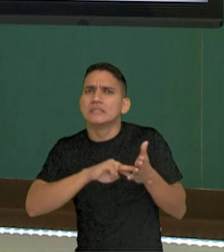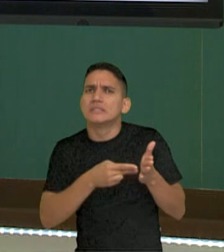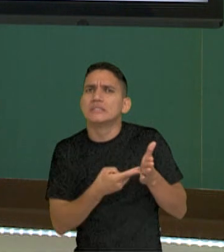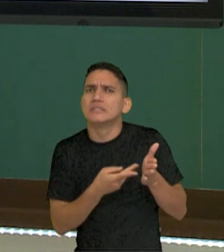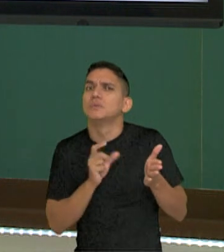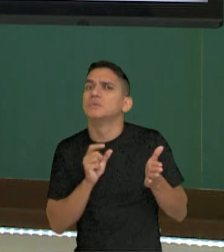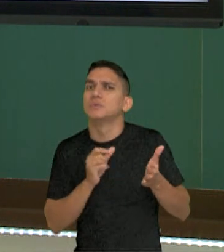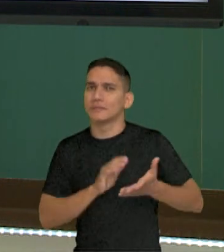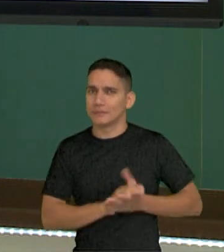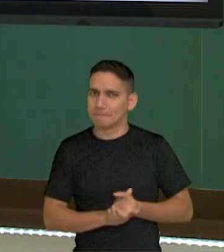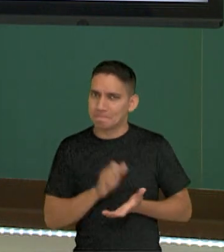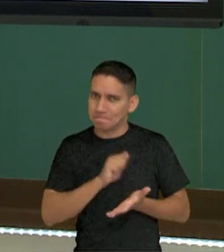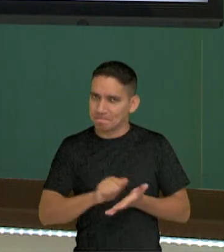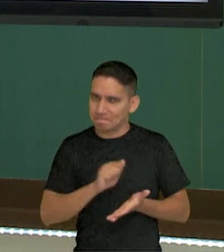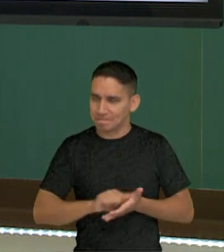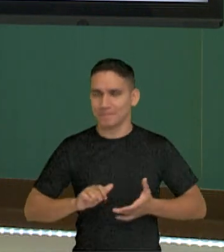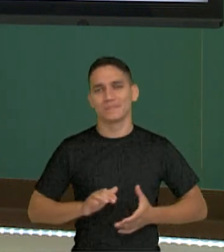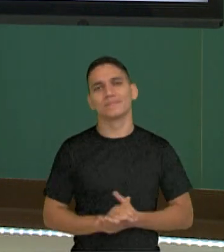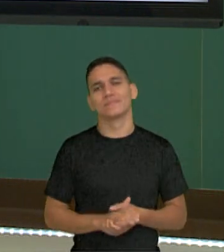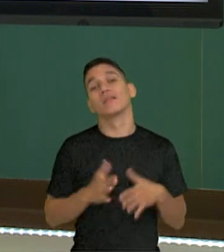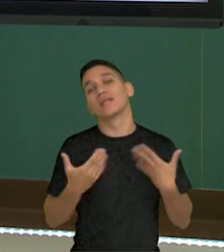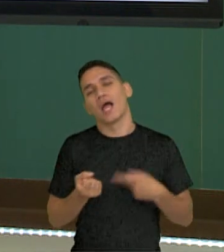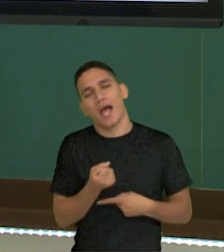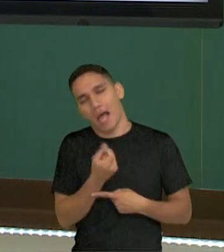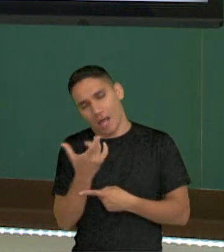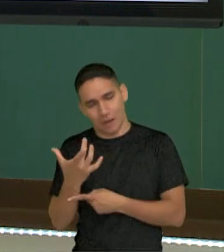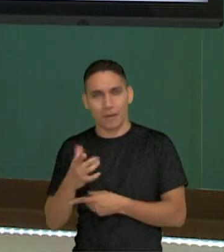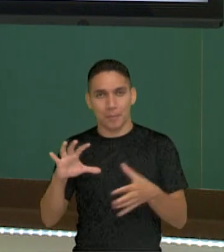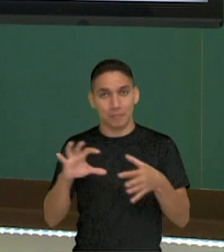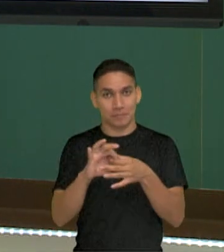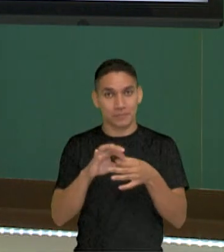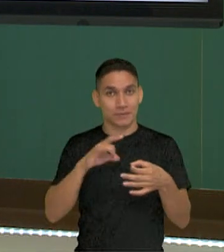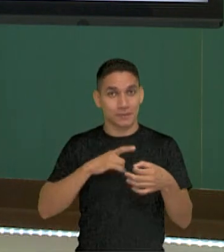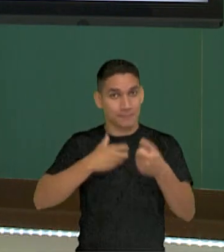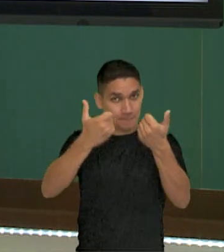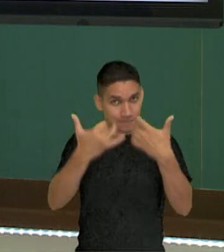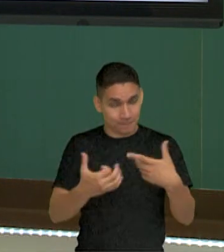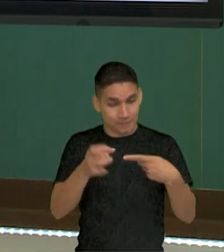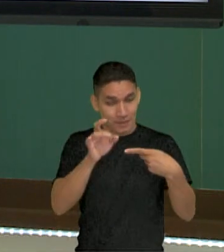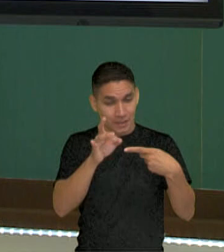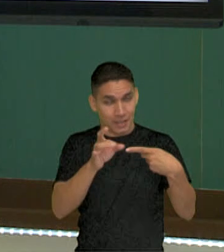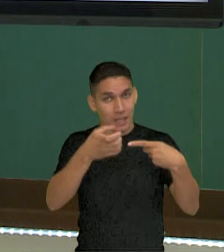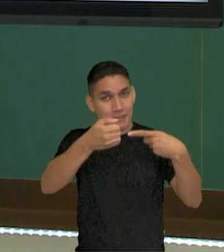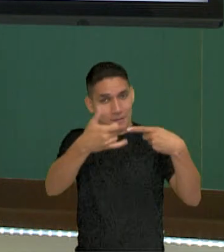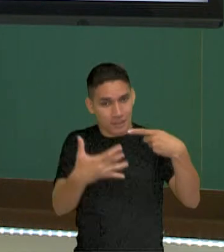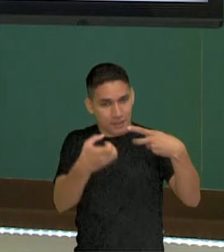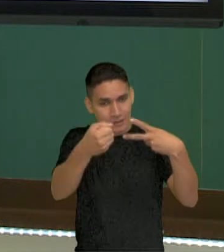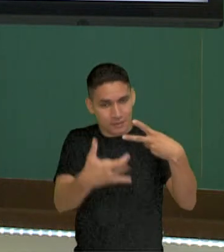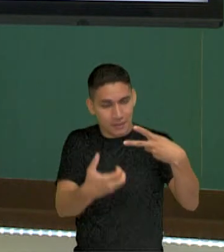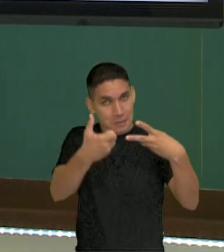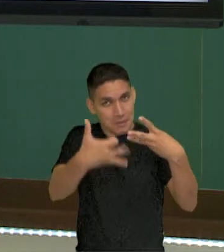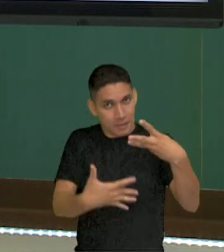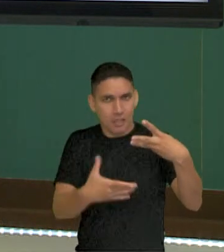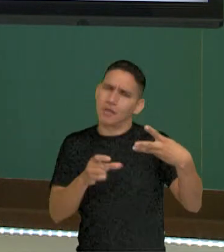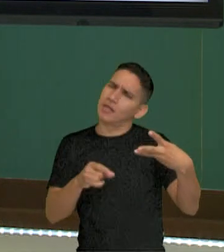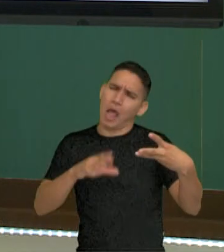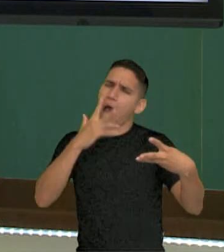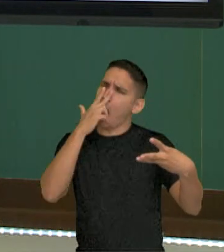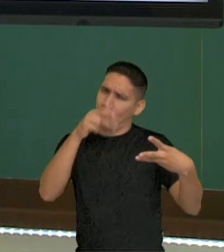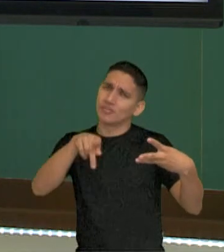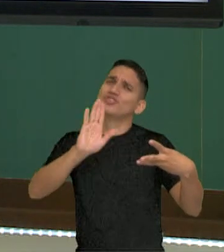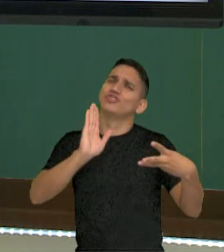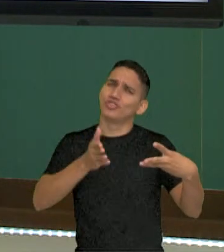significado? Escreva. Então, algumas delas, né, o significado de cada uma delas. Provavelmente, vocês já